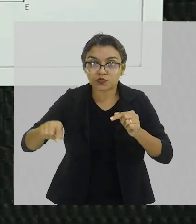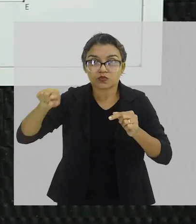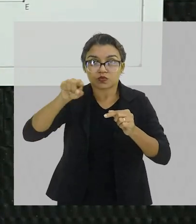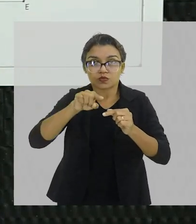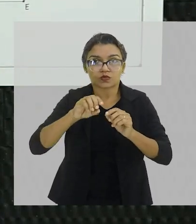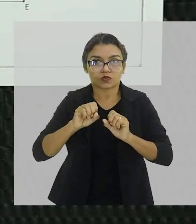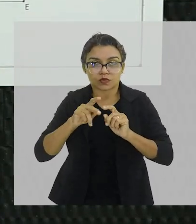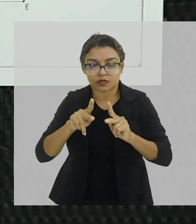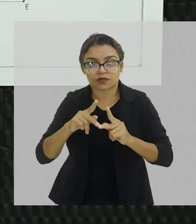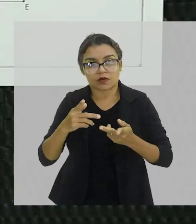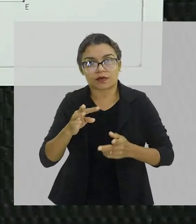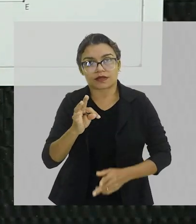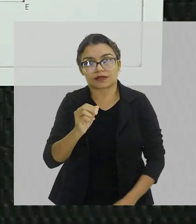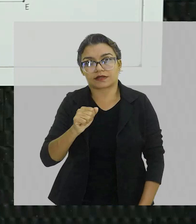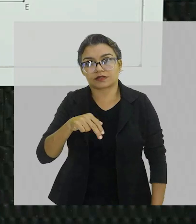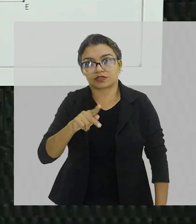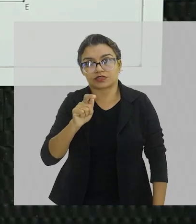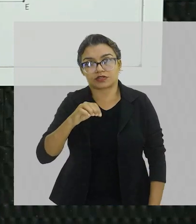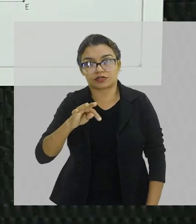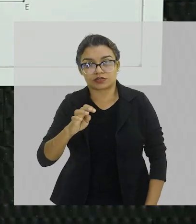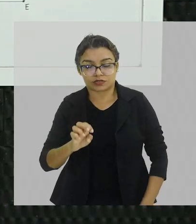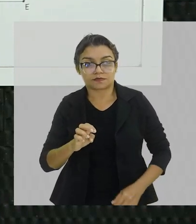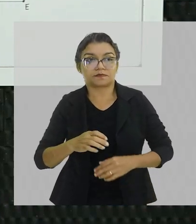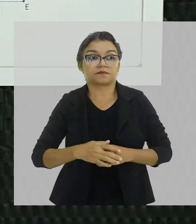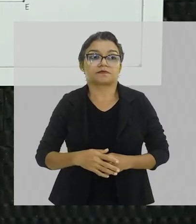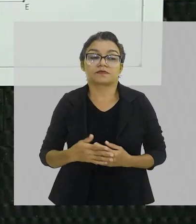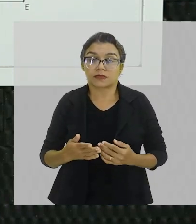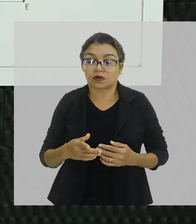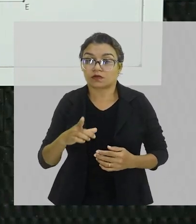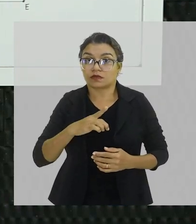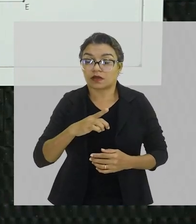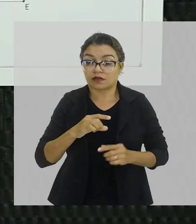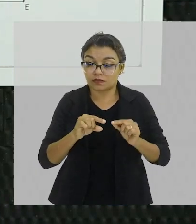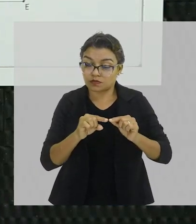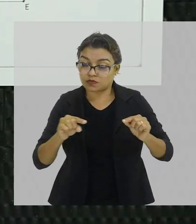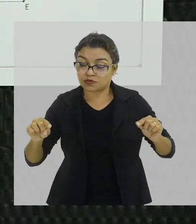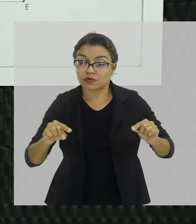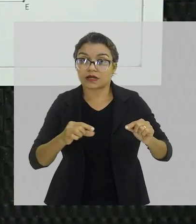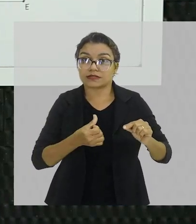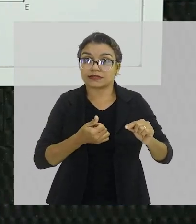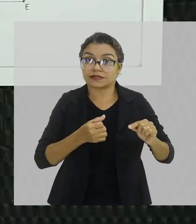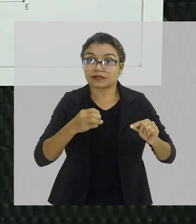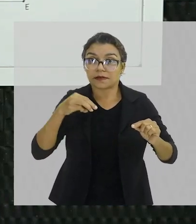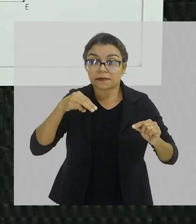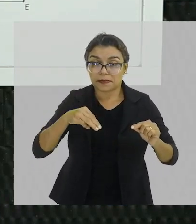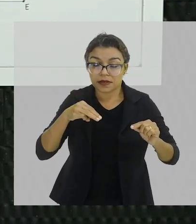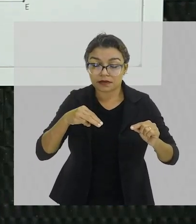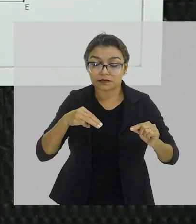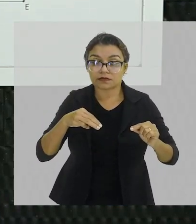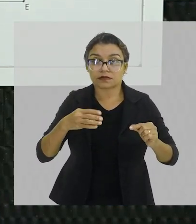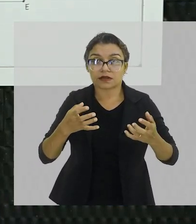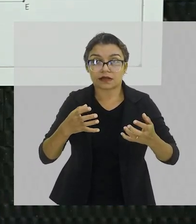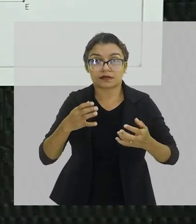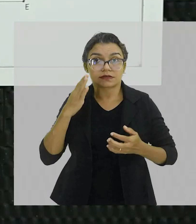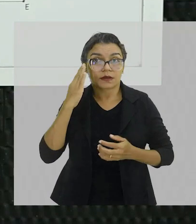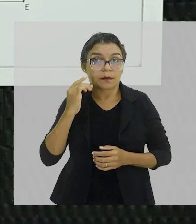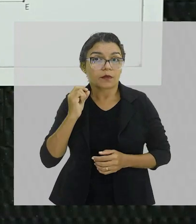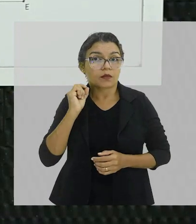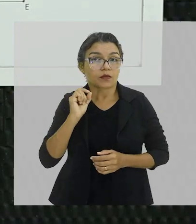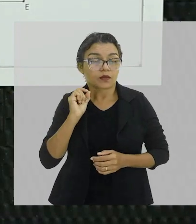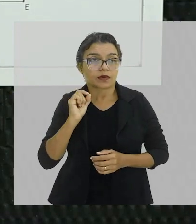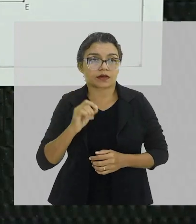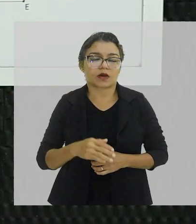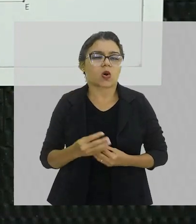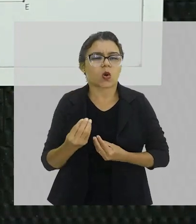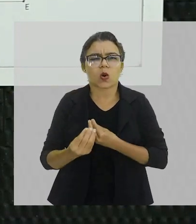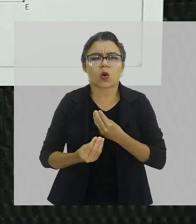Beleza? Então, aqui esse segmento é 16 metros. Turma, ele quer saber, só com